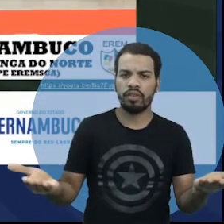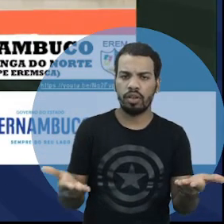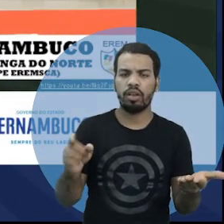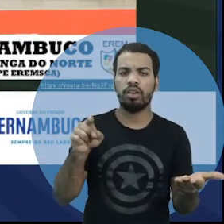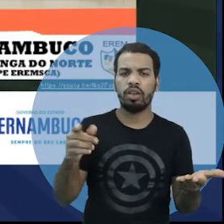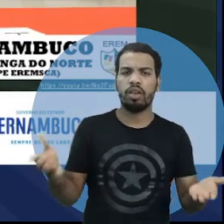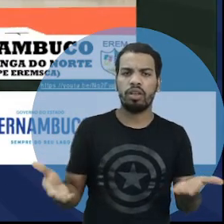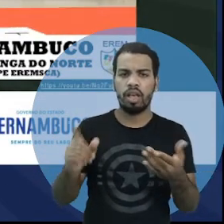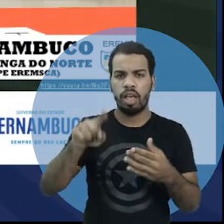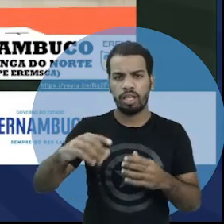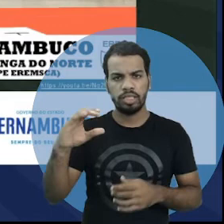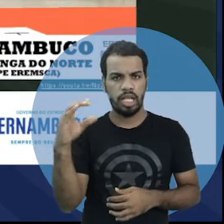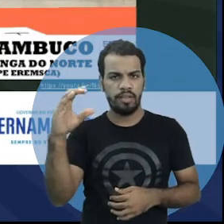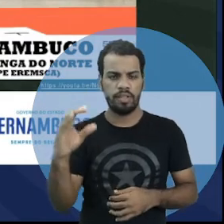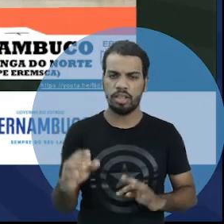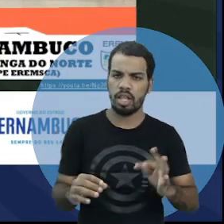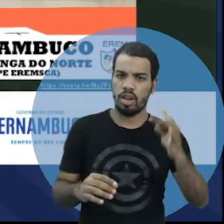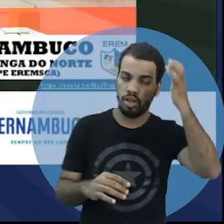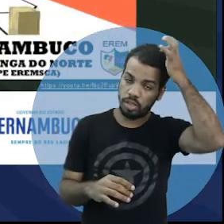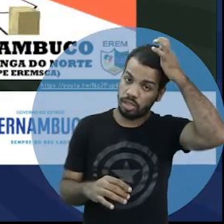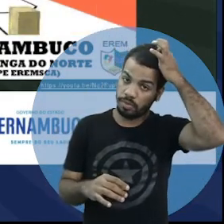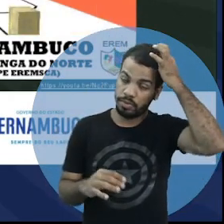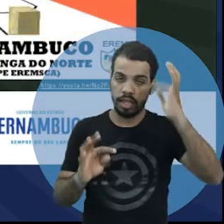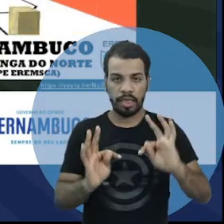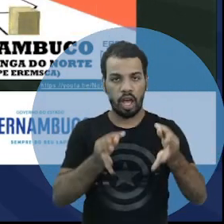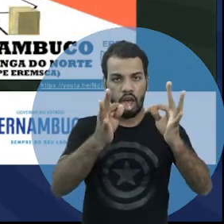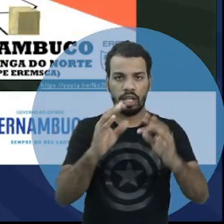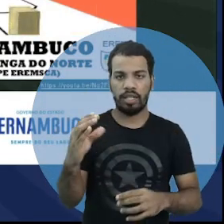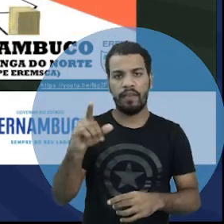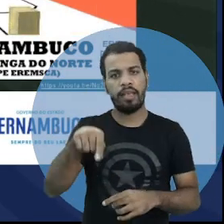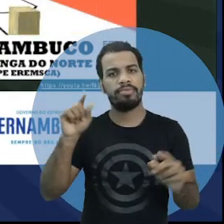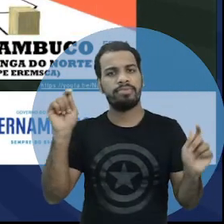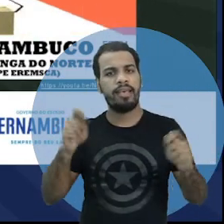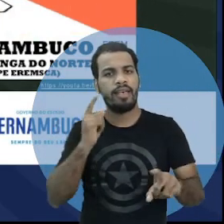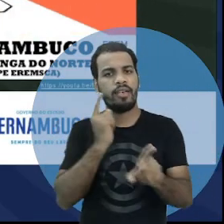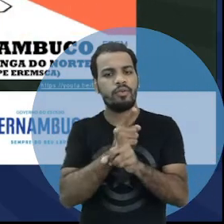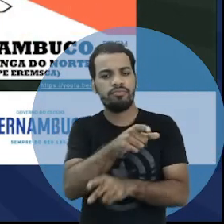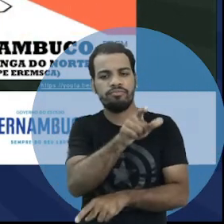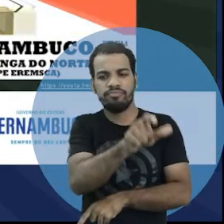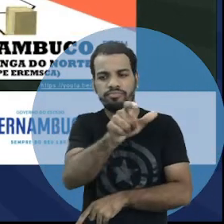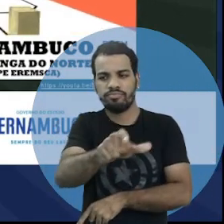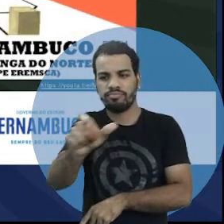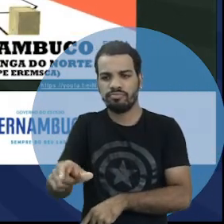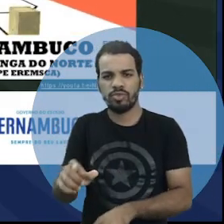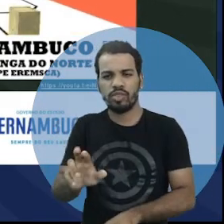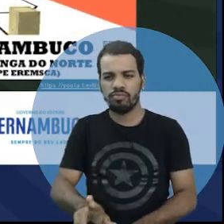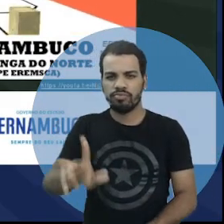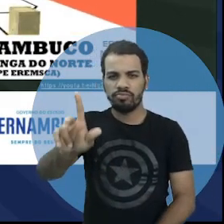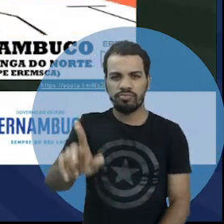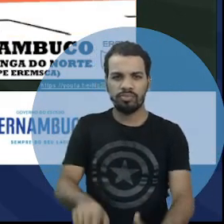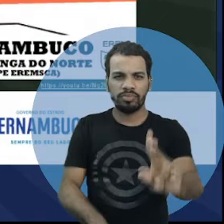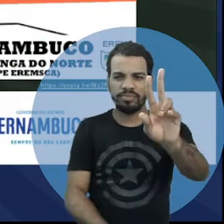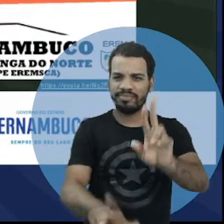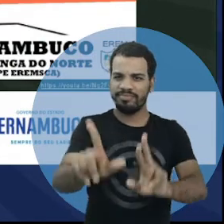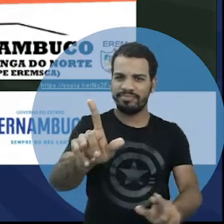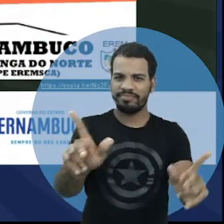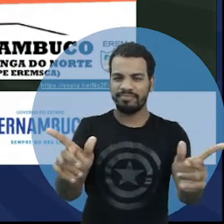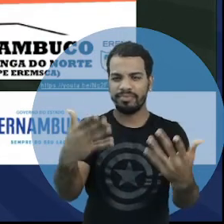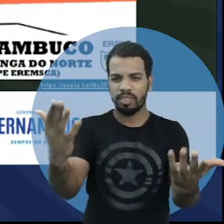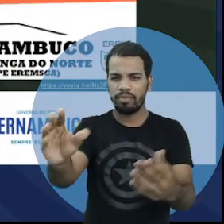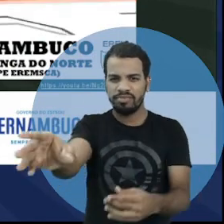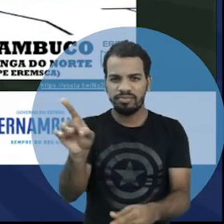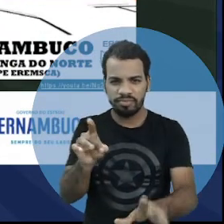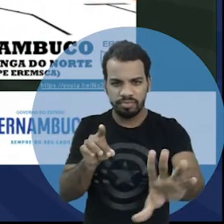carreira científico-tecnológica, e aí ela consegue identificar os talentos. E aí, com esses talentos, ela promove